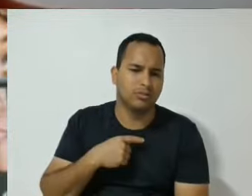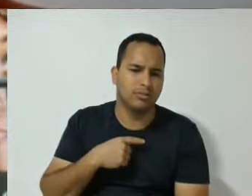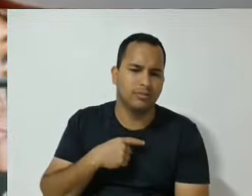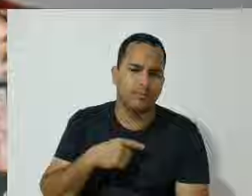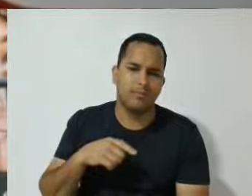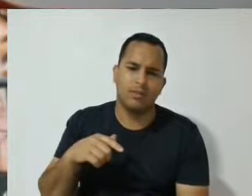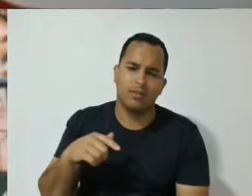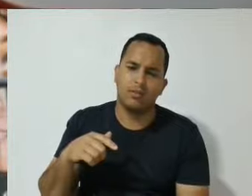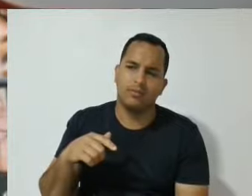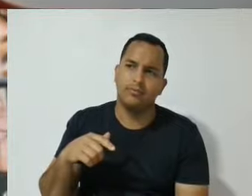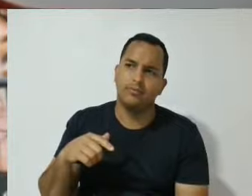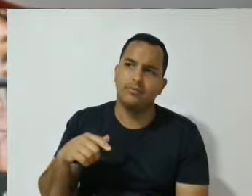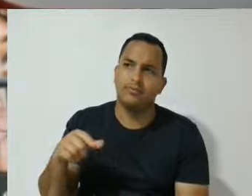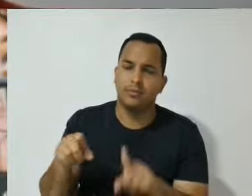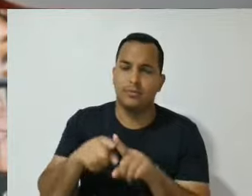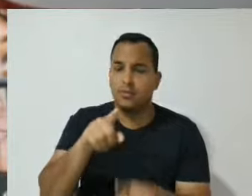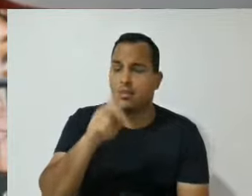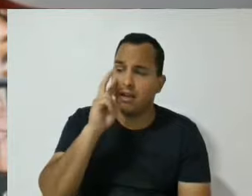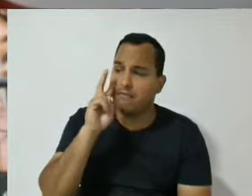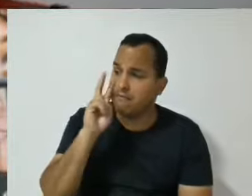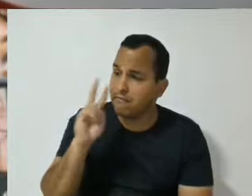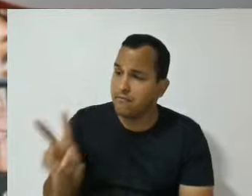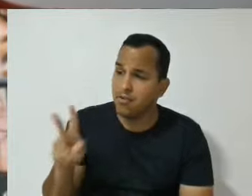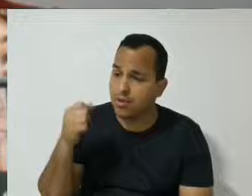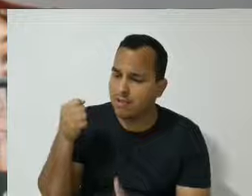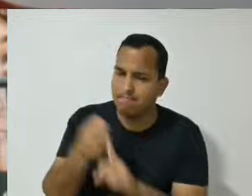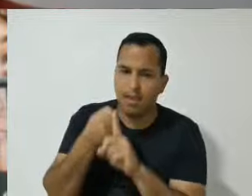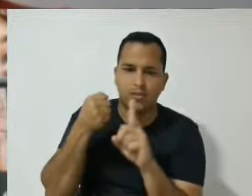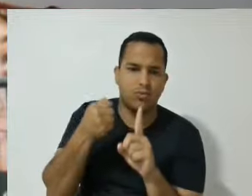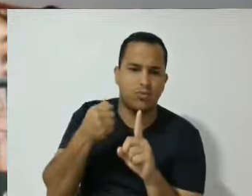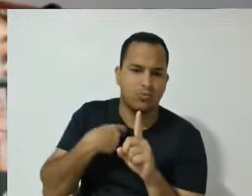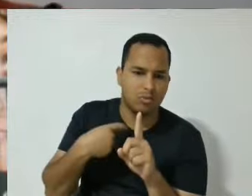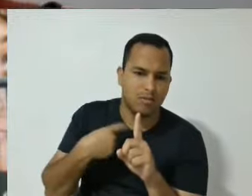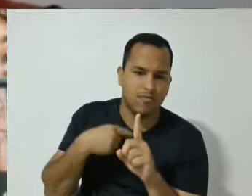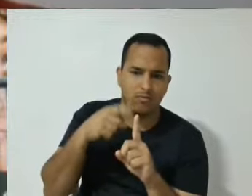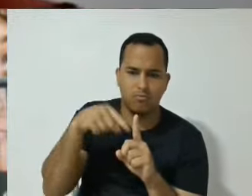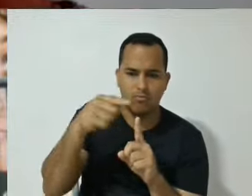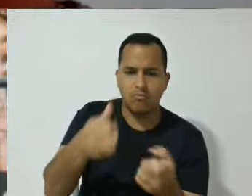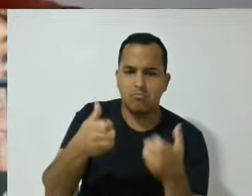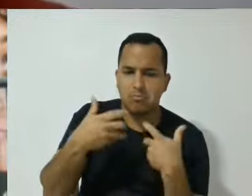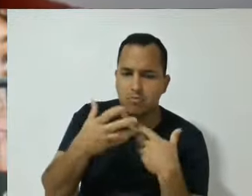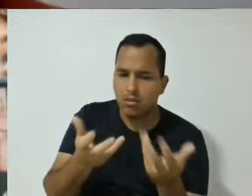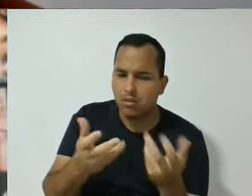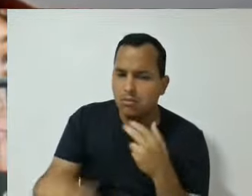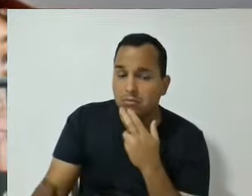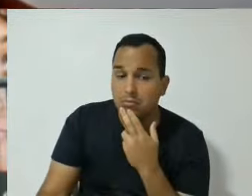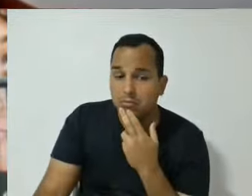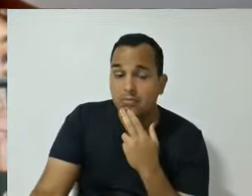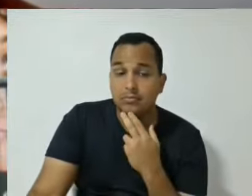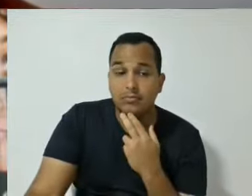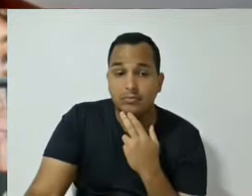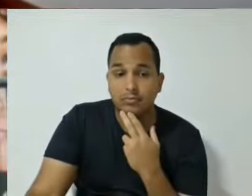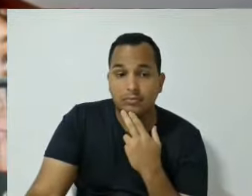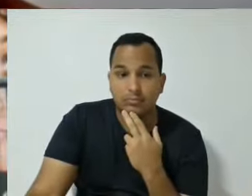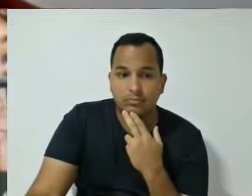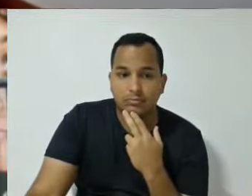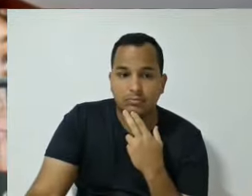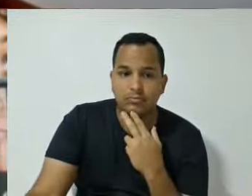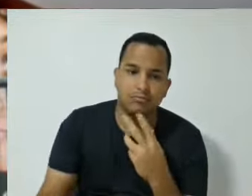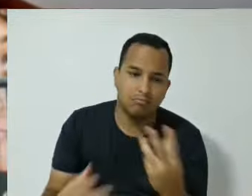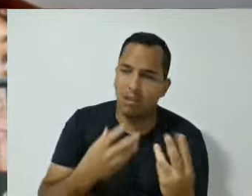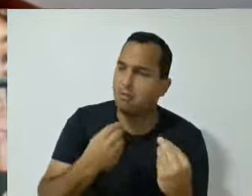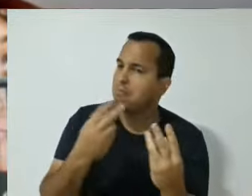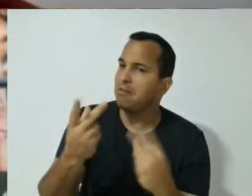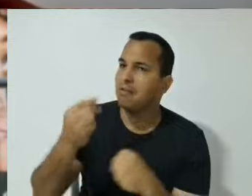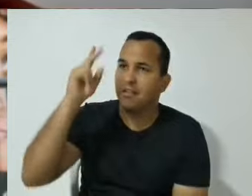você presenciou assim, de impacto, assim, que você poderia contar para nós? Nossa, tenho várias. Você